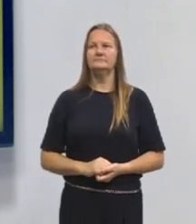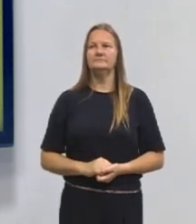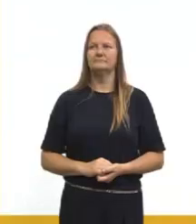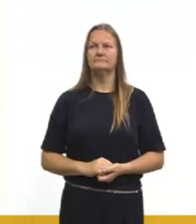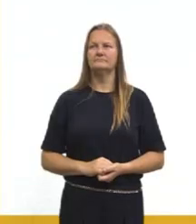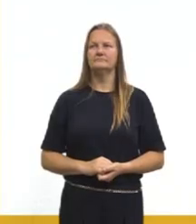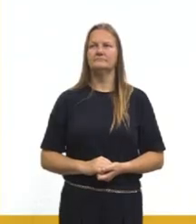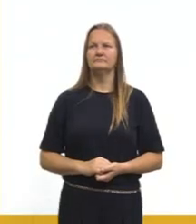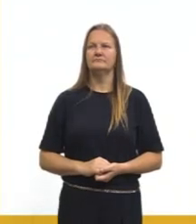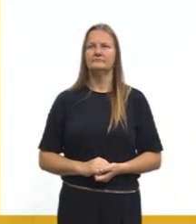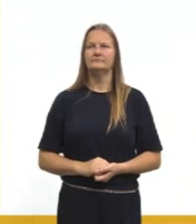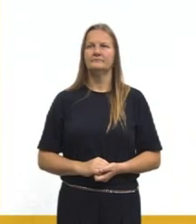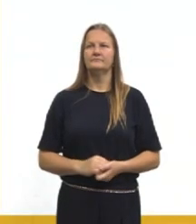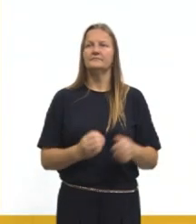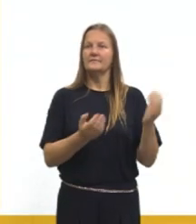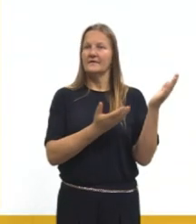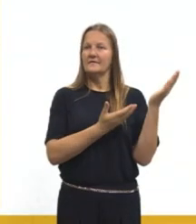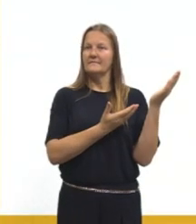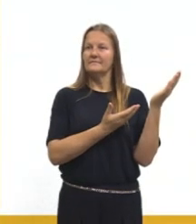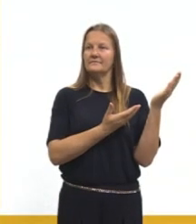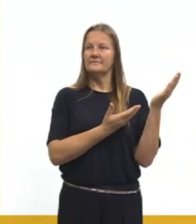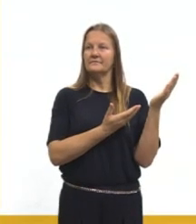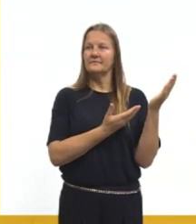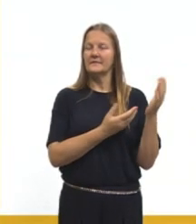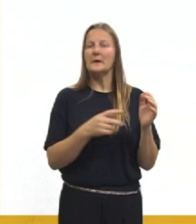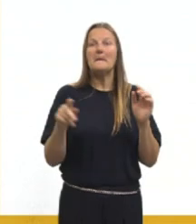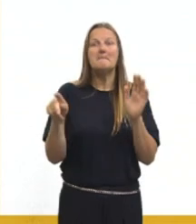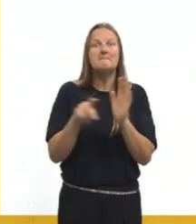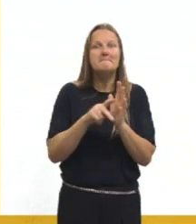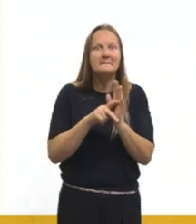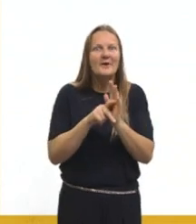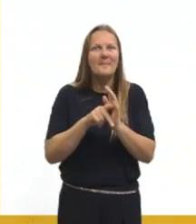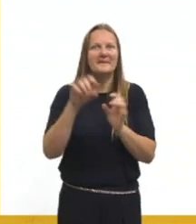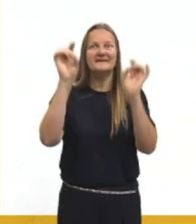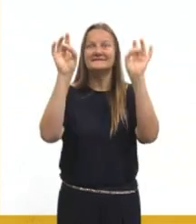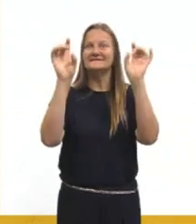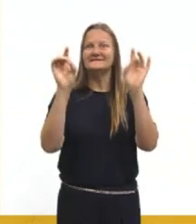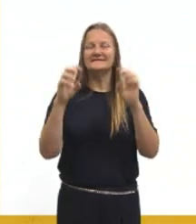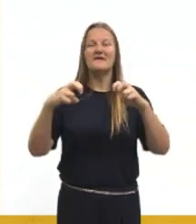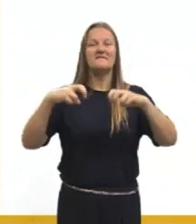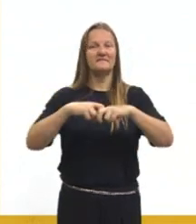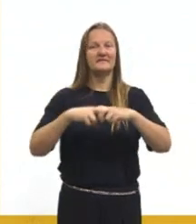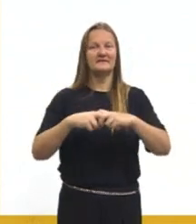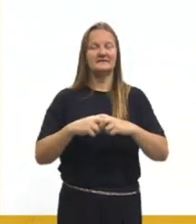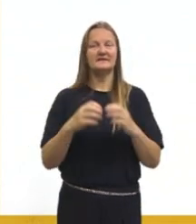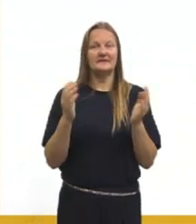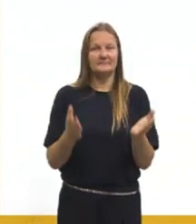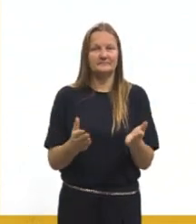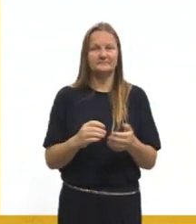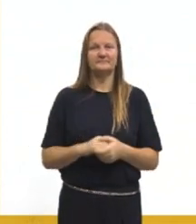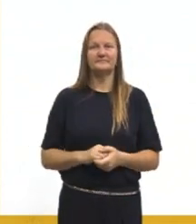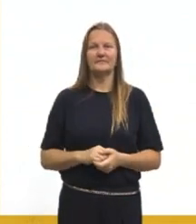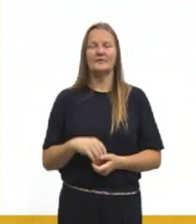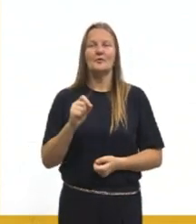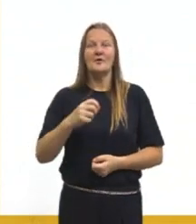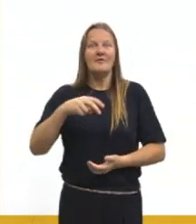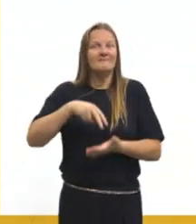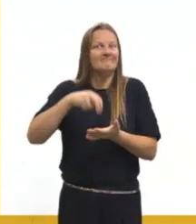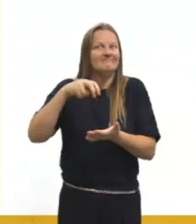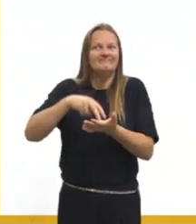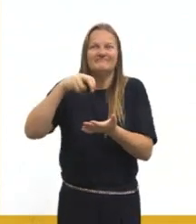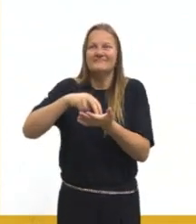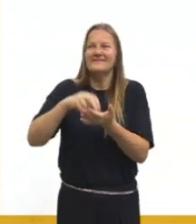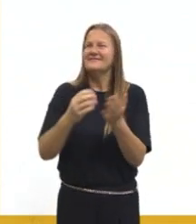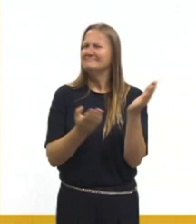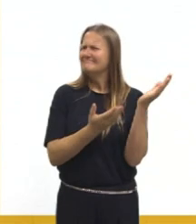que falando tão de uma questão específica né de física desse ano eu fiquei muito contente com